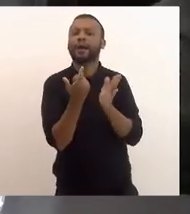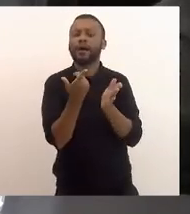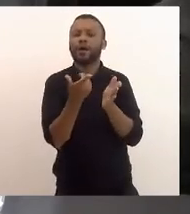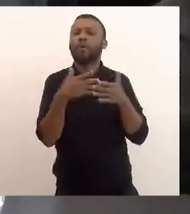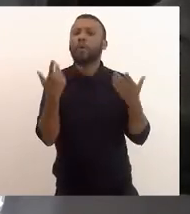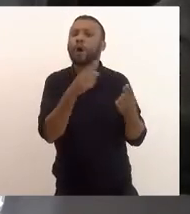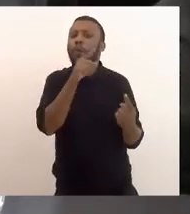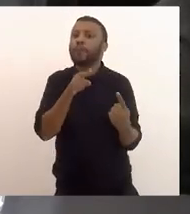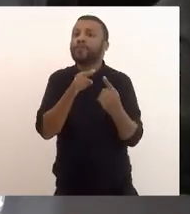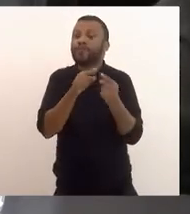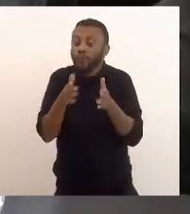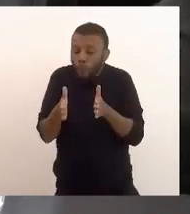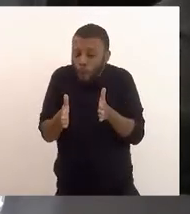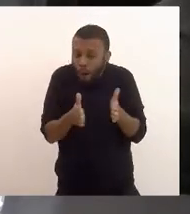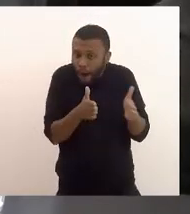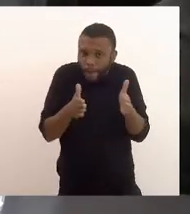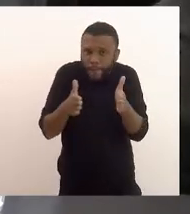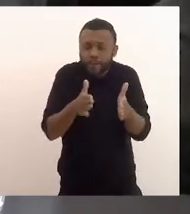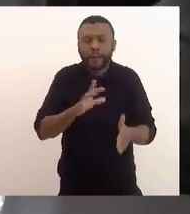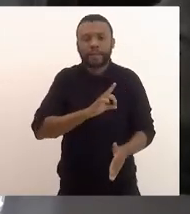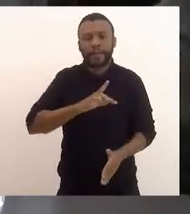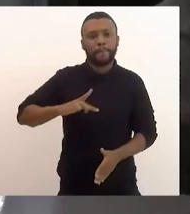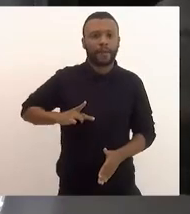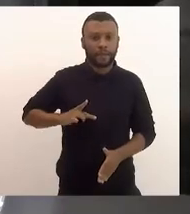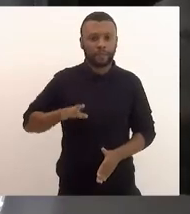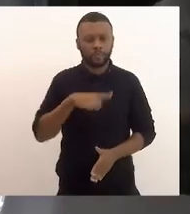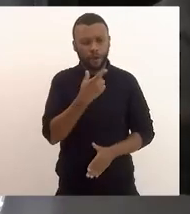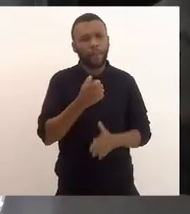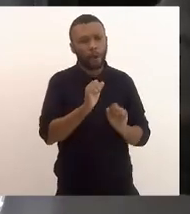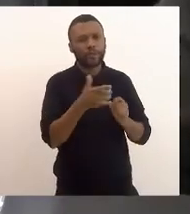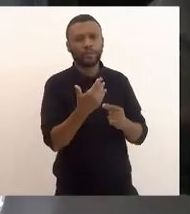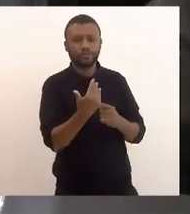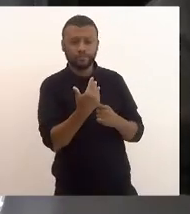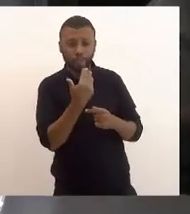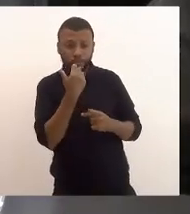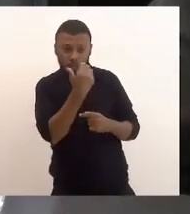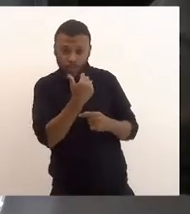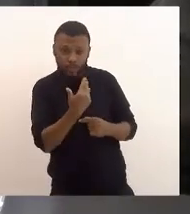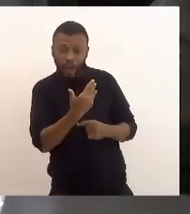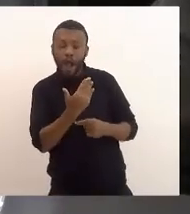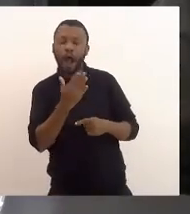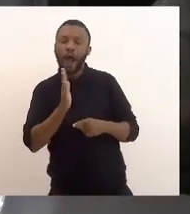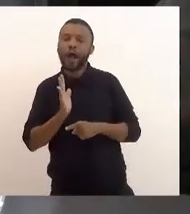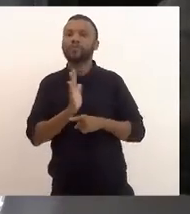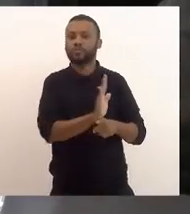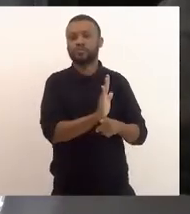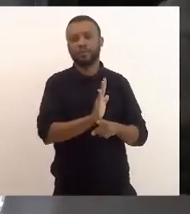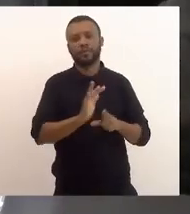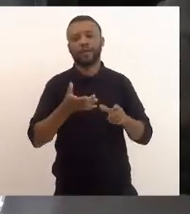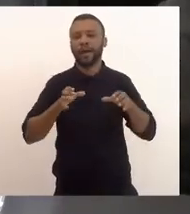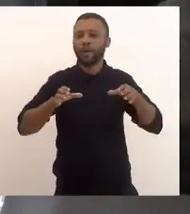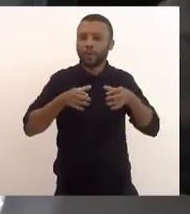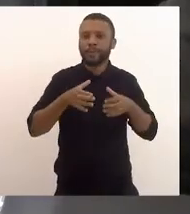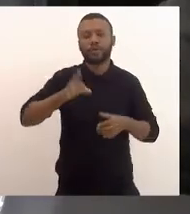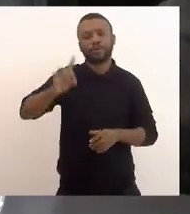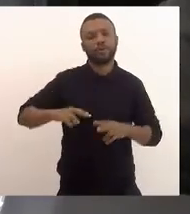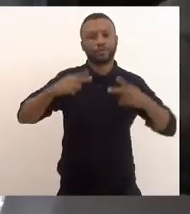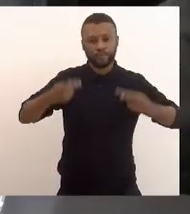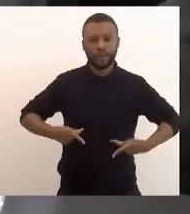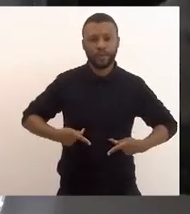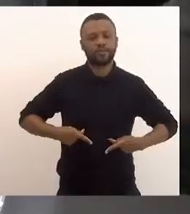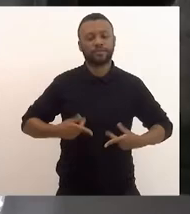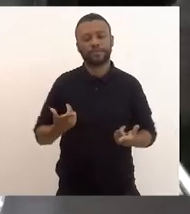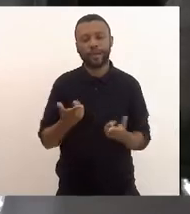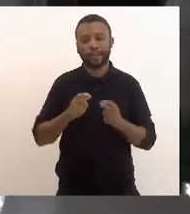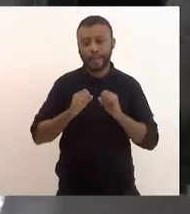quer seguir e para esse caminho Conte com a nossa comissão de defesa dos Direitos Humanos Conte com a nossa alerj caminharemos juntos